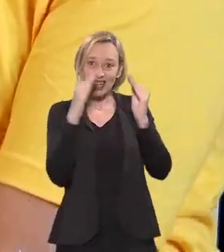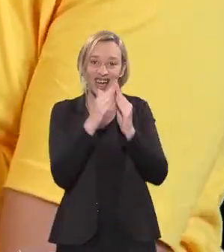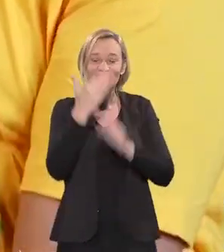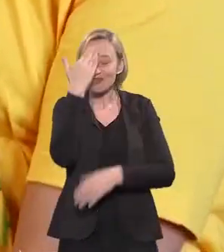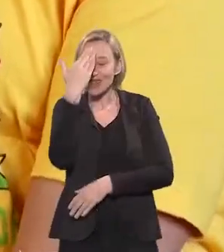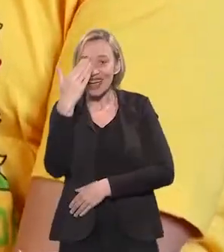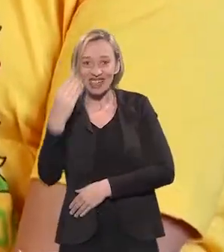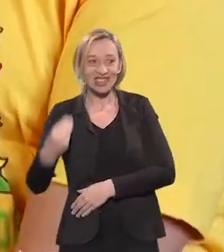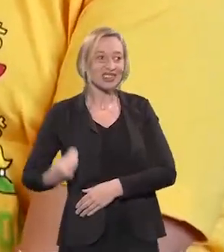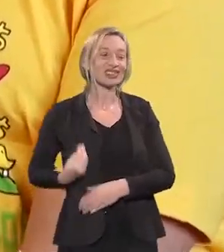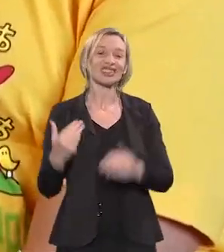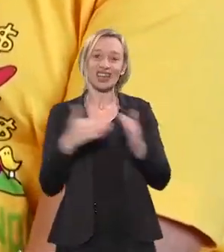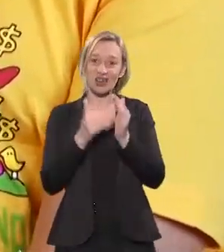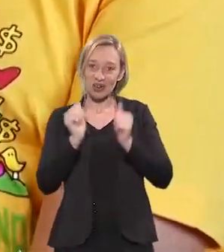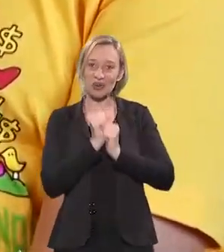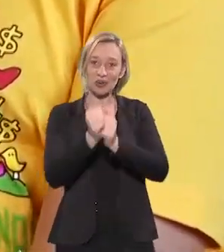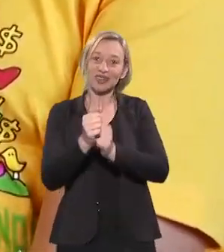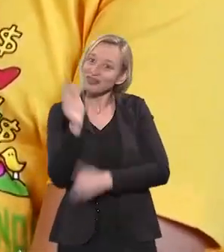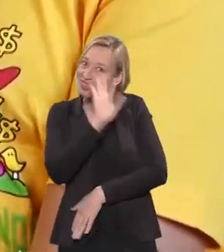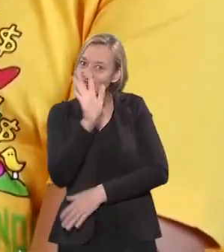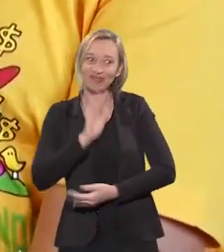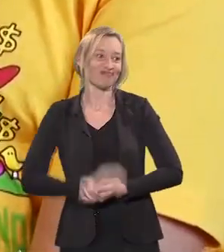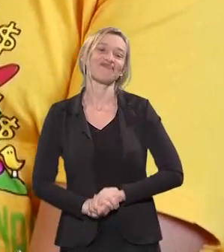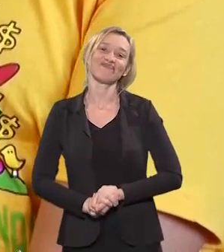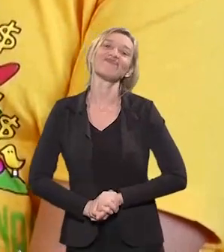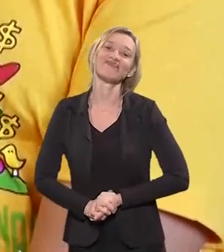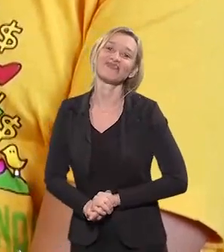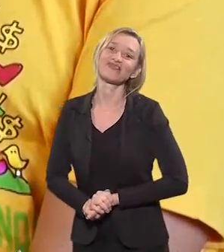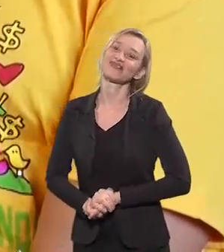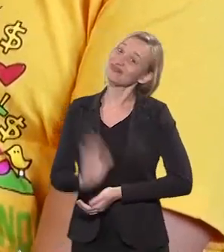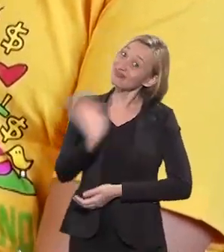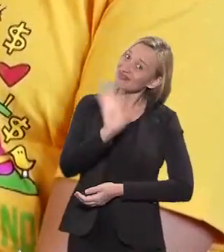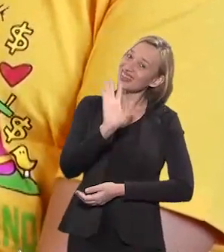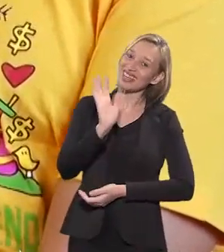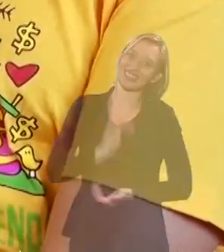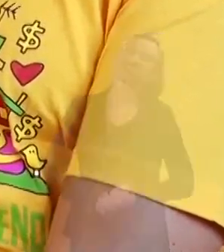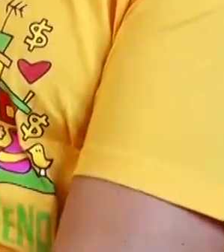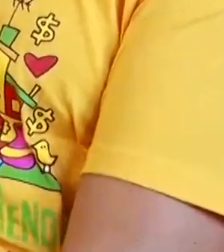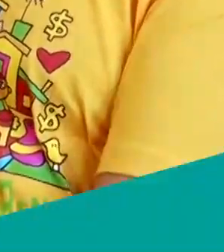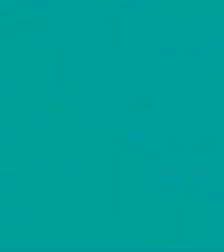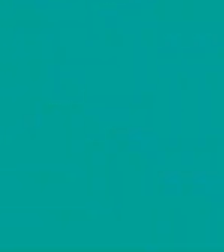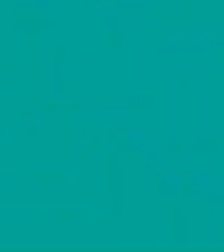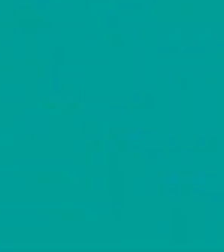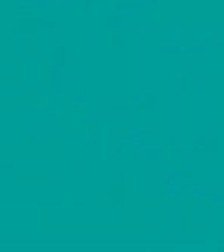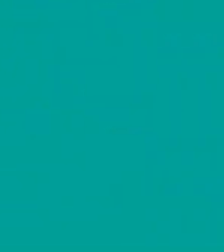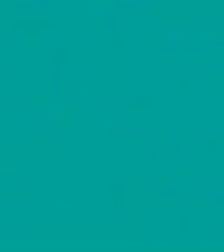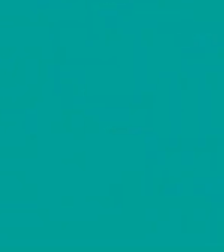obrigado aí por estar com a gente até agora e valeu. Até a próxima.